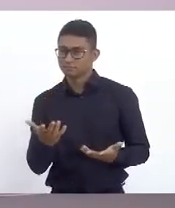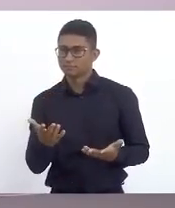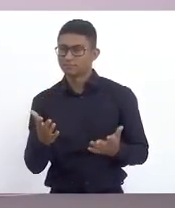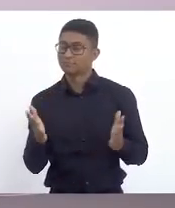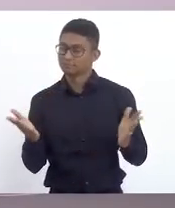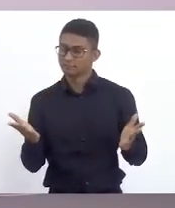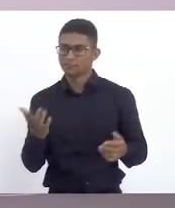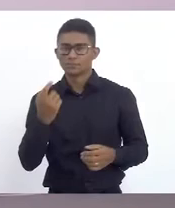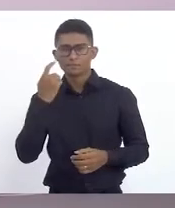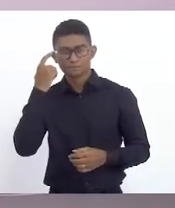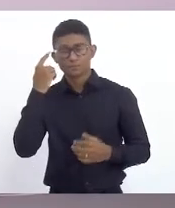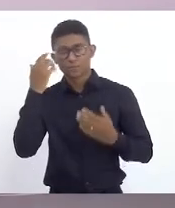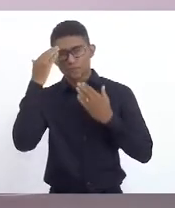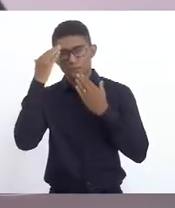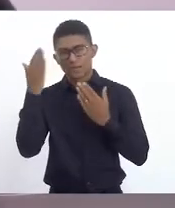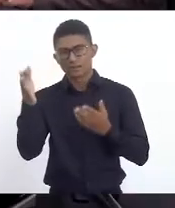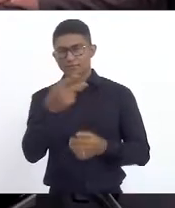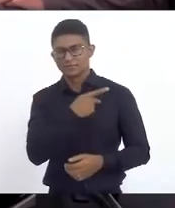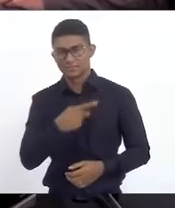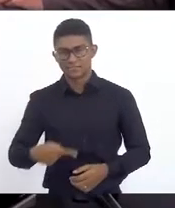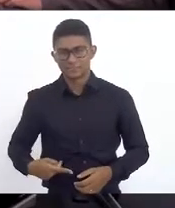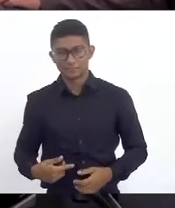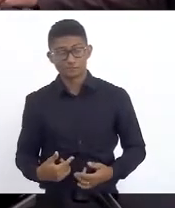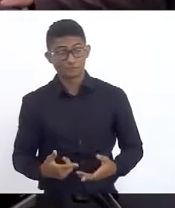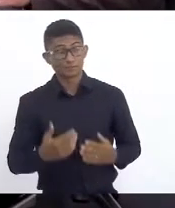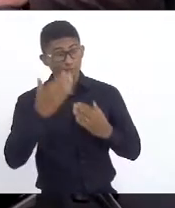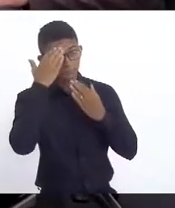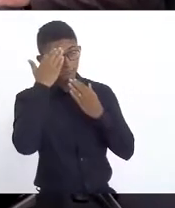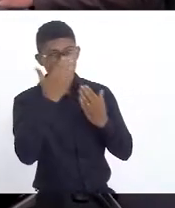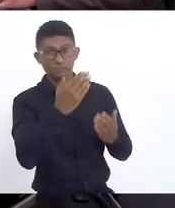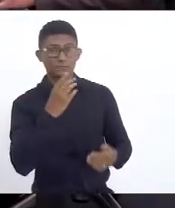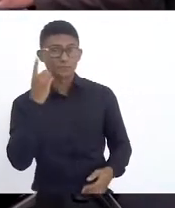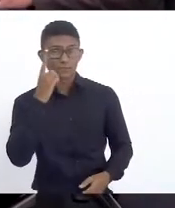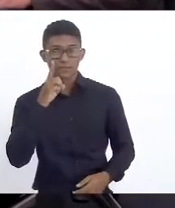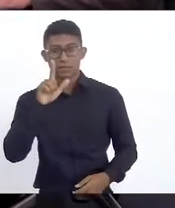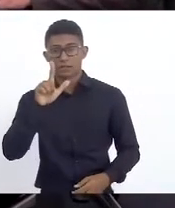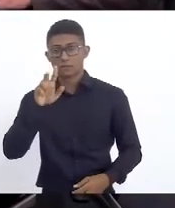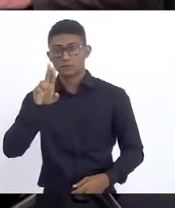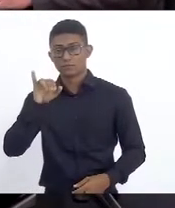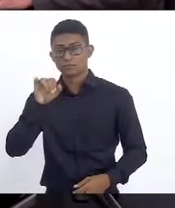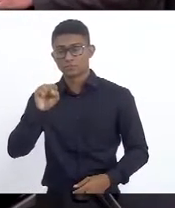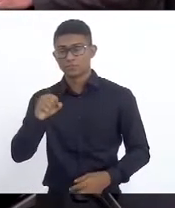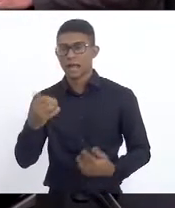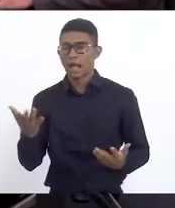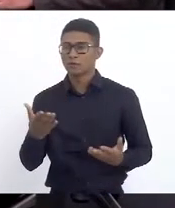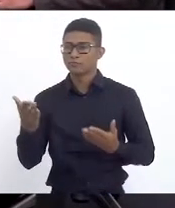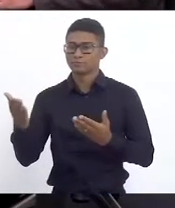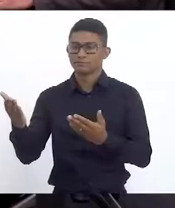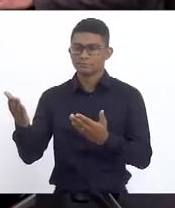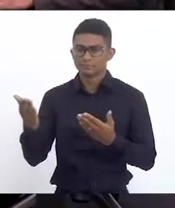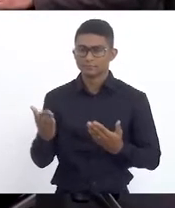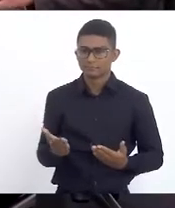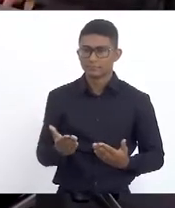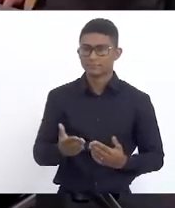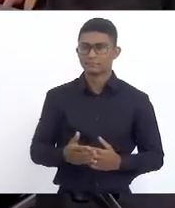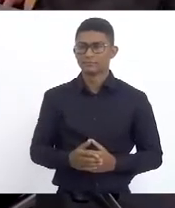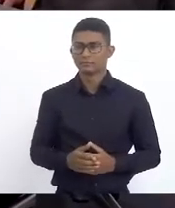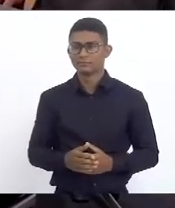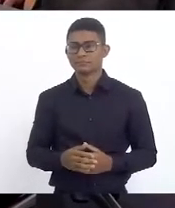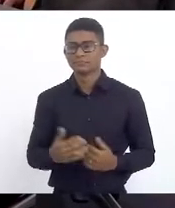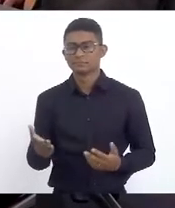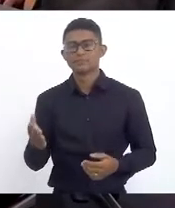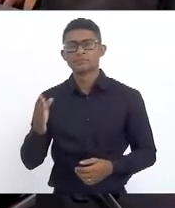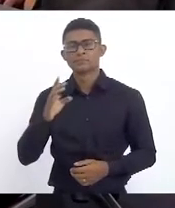Obrigado, presidente. Obrigado, deputado Luiz Martins. Vou passar a palavra para o diretor